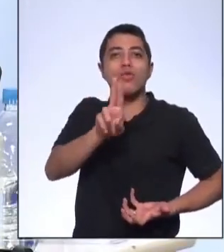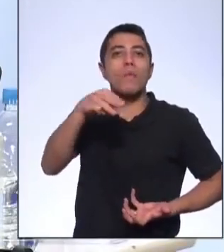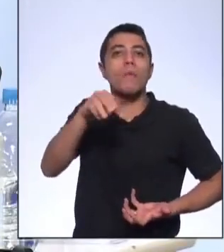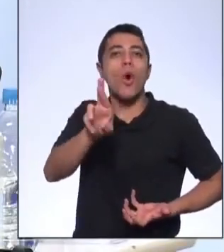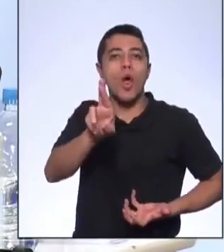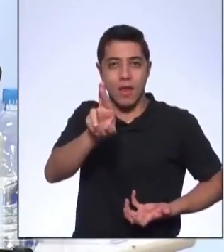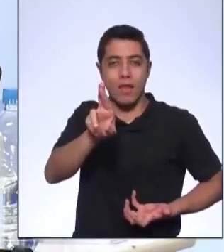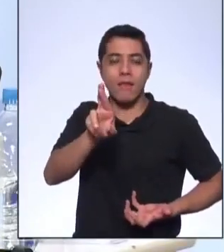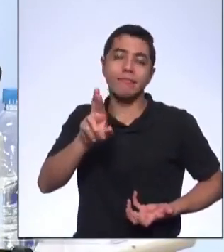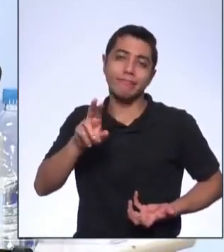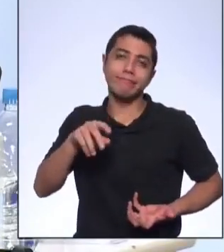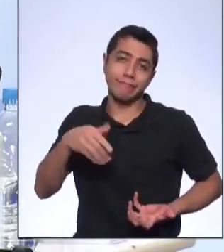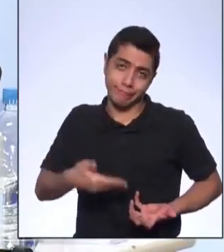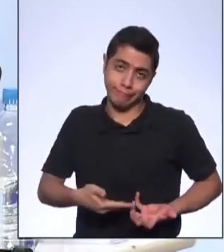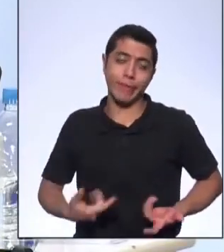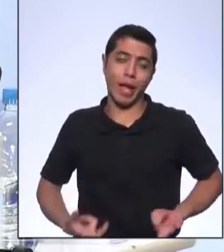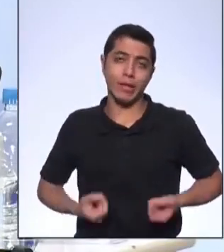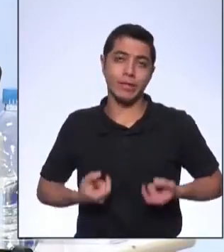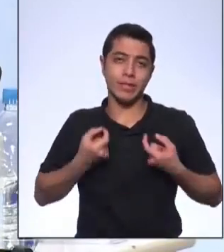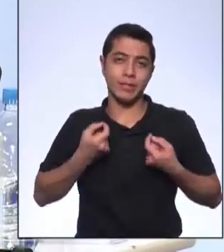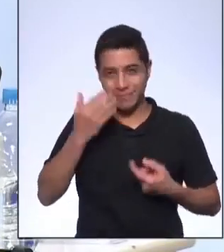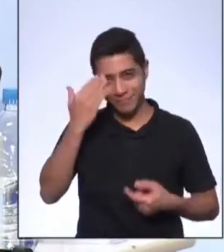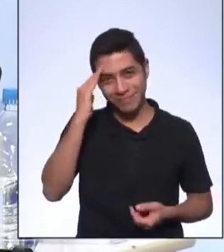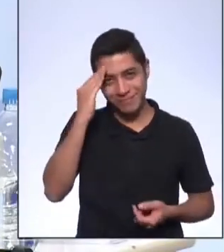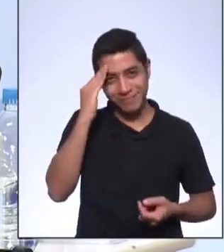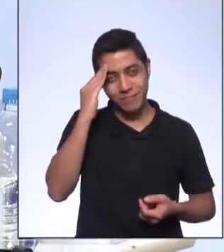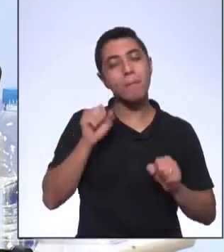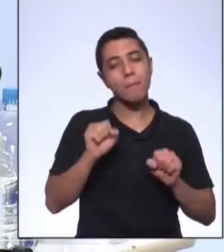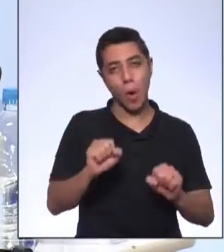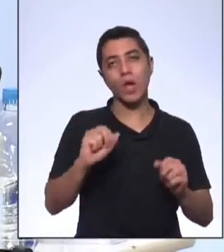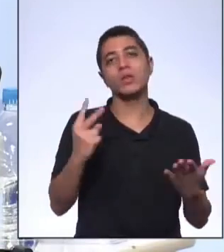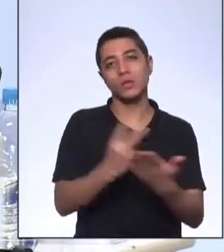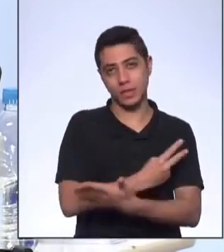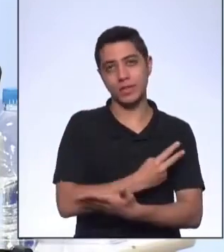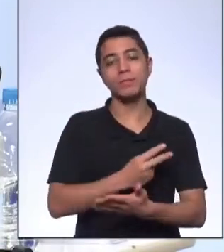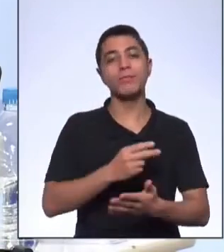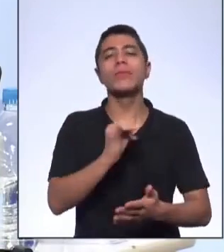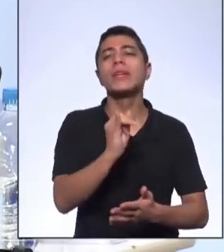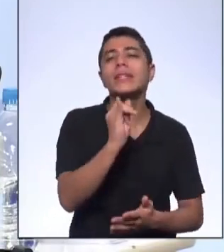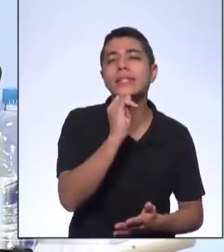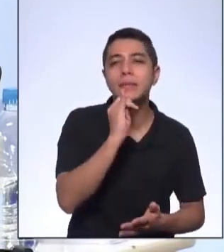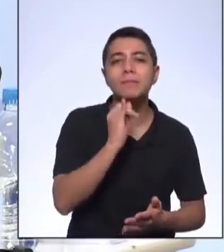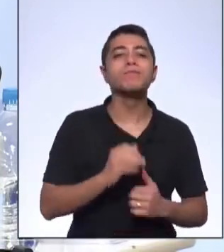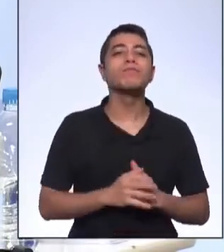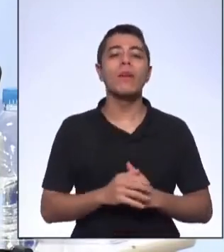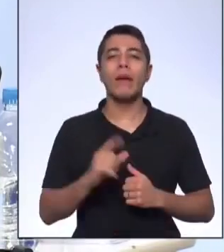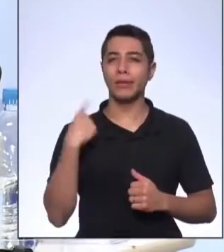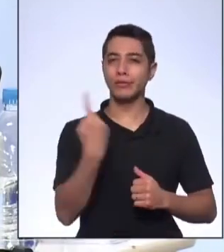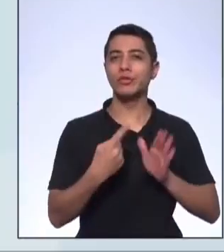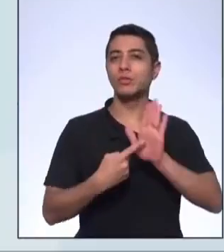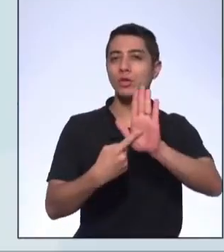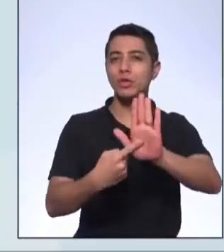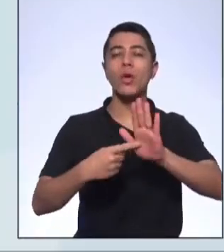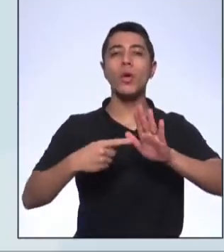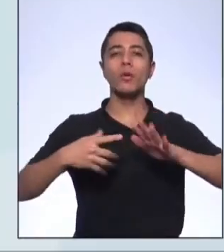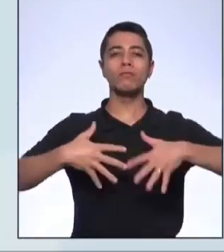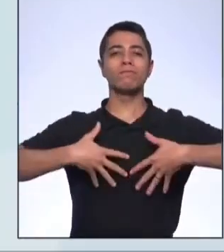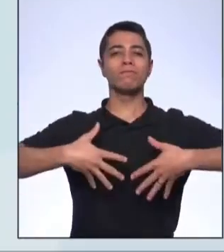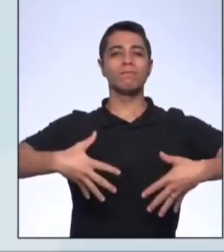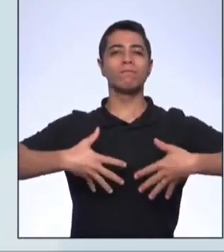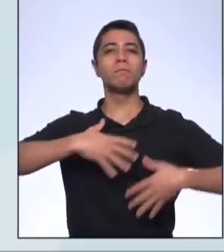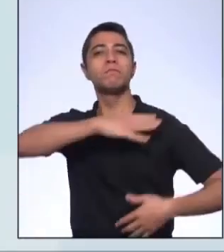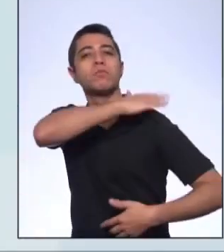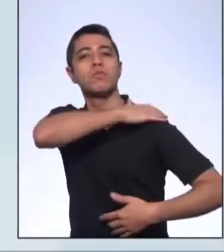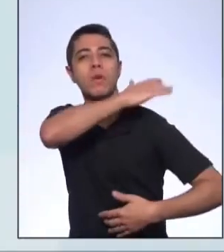como vocês queiram chamar, ok? Então, agentes como o fumo, por exemplo, né? A gente colocou um pulmão ali, né, para falar a respeito do fumo,